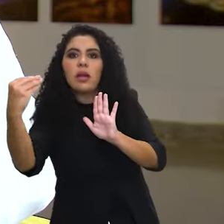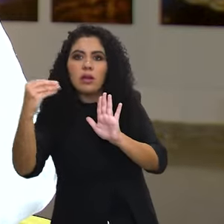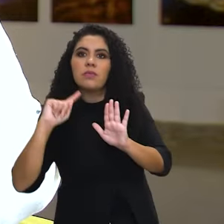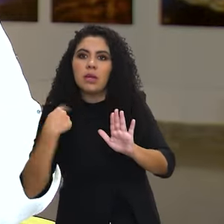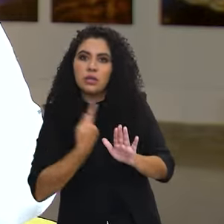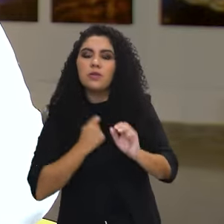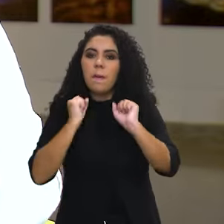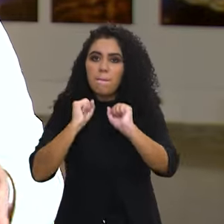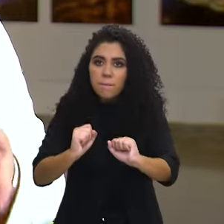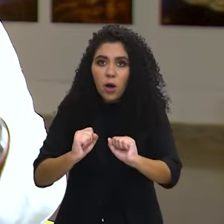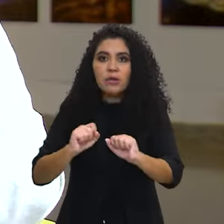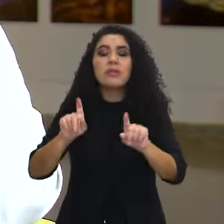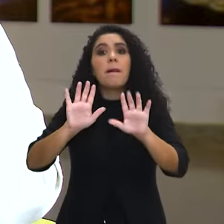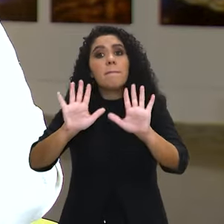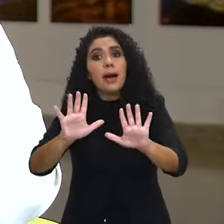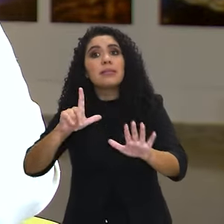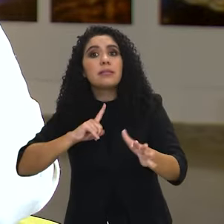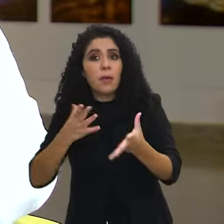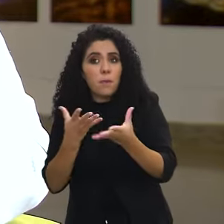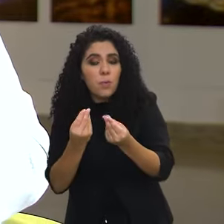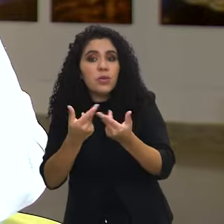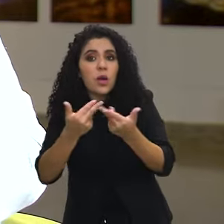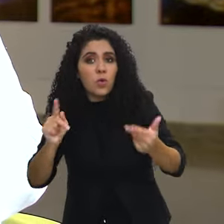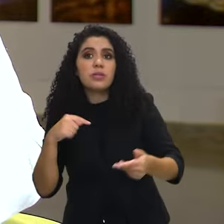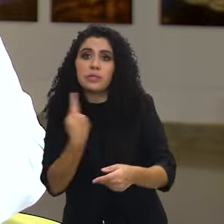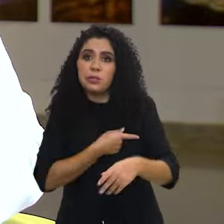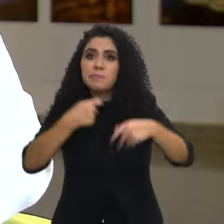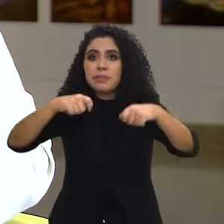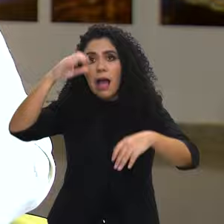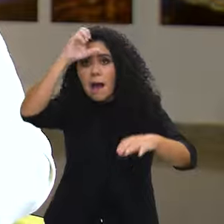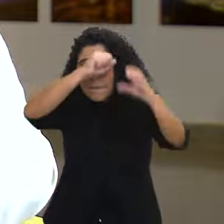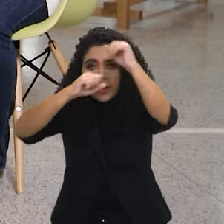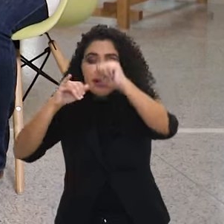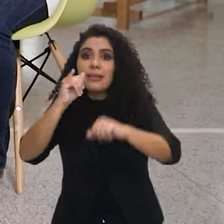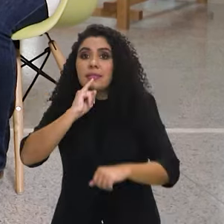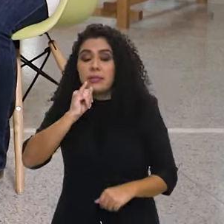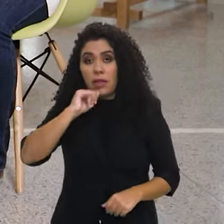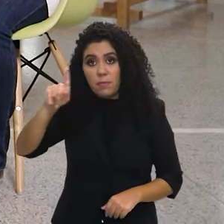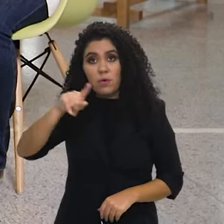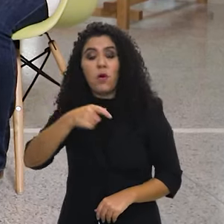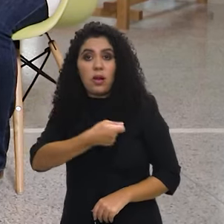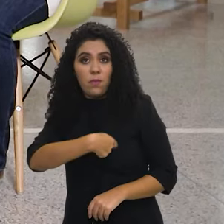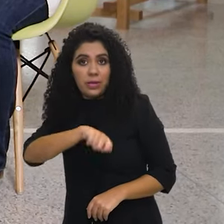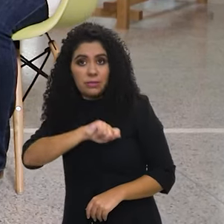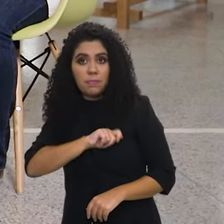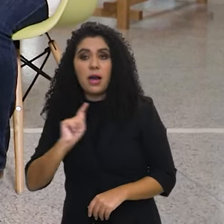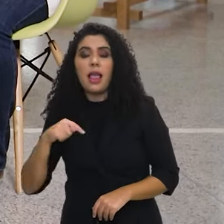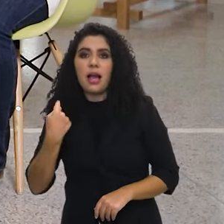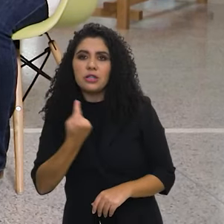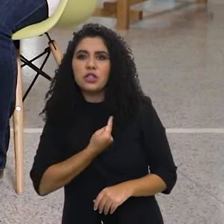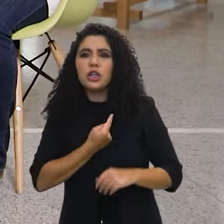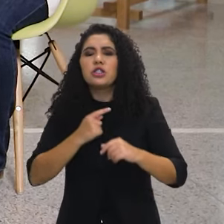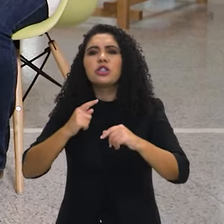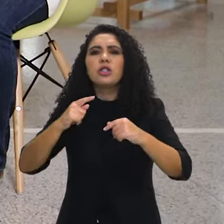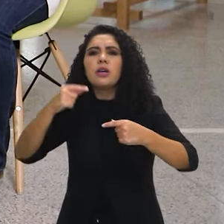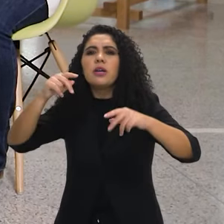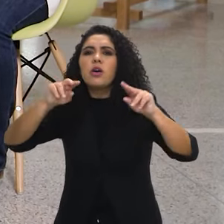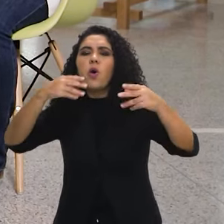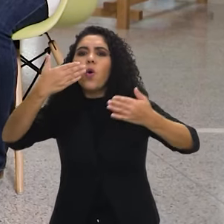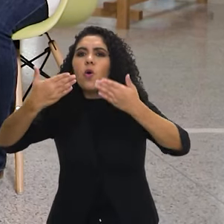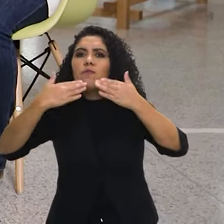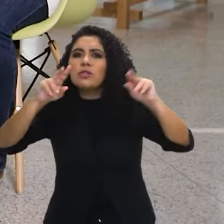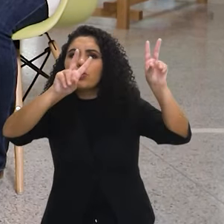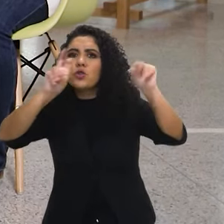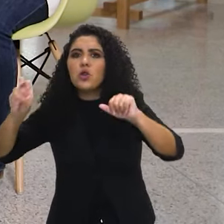est exportando mas também tem muita coisa que a gente tem que aprender né com a Espanha a gente discutiu o protocolo do não é não